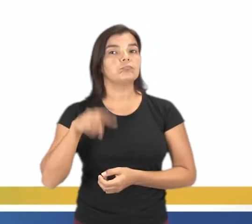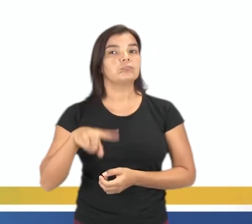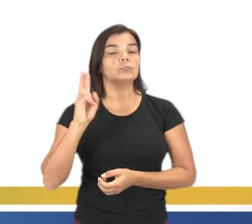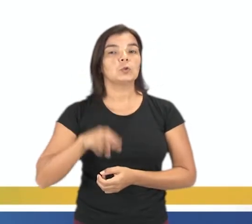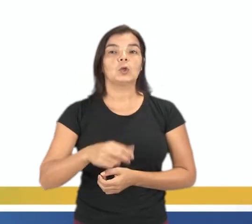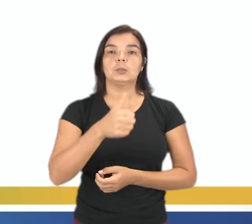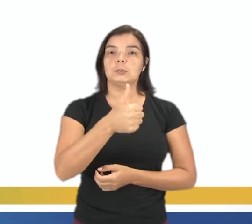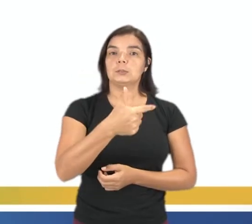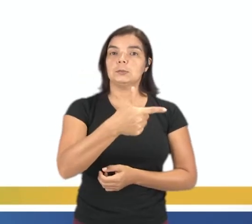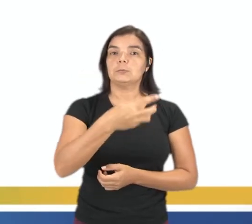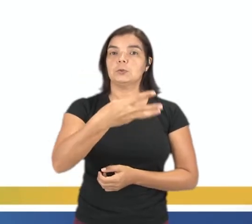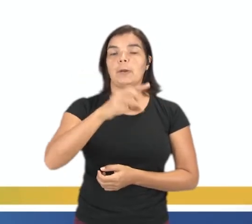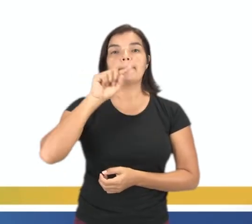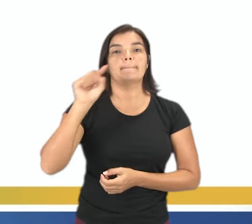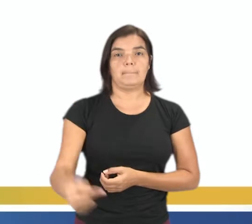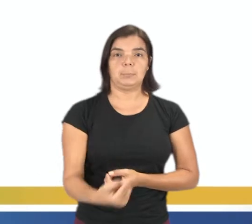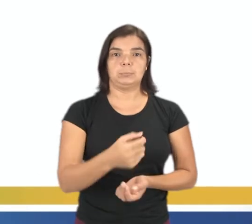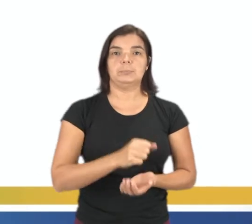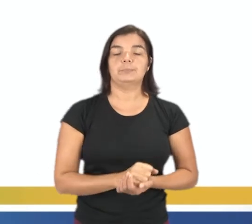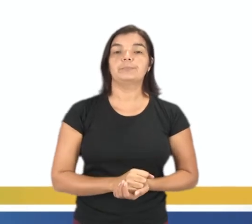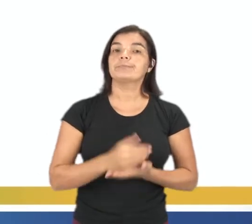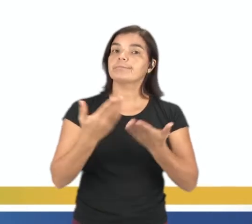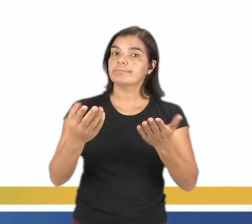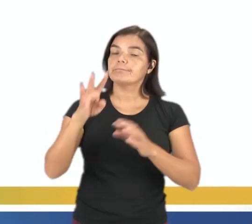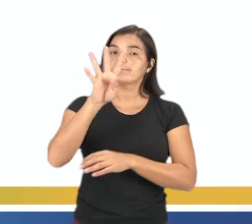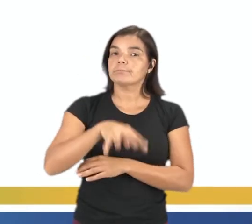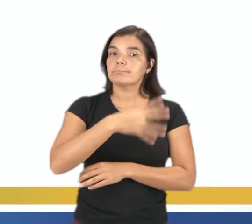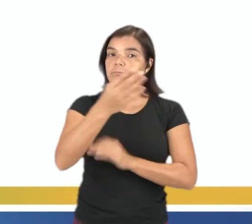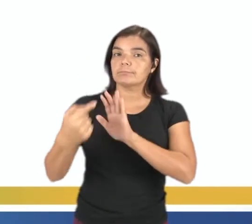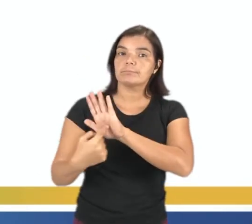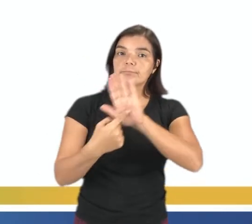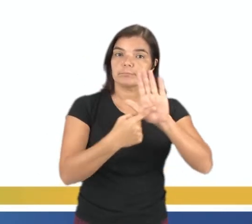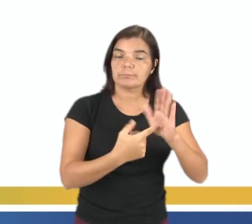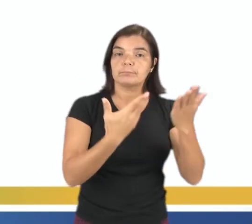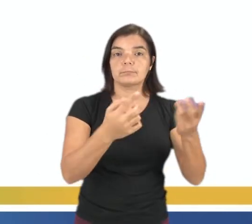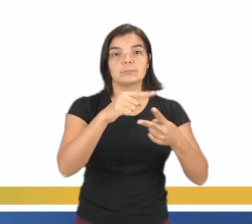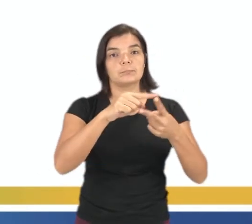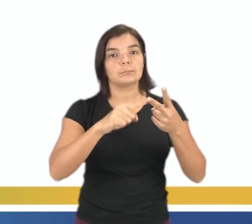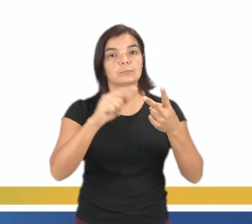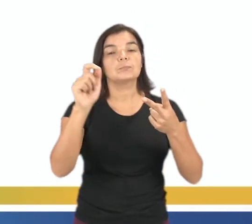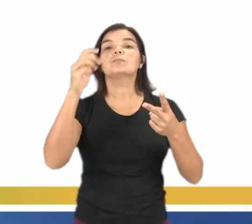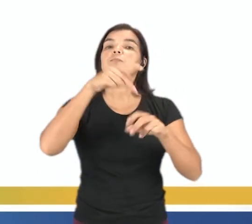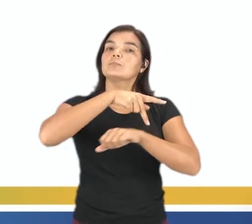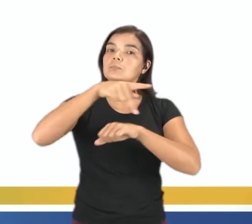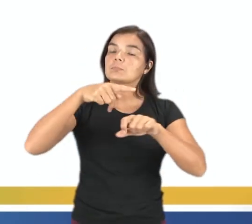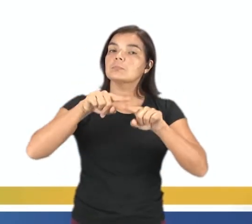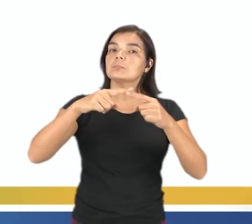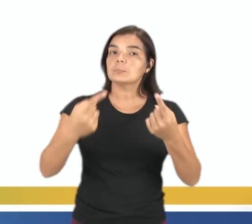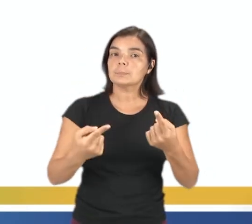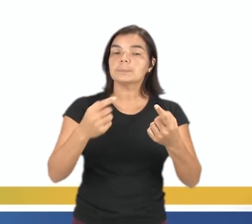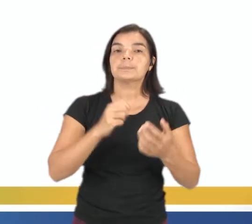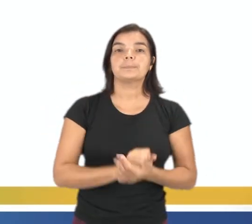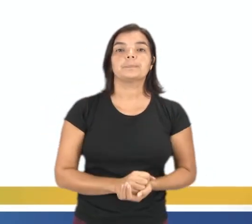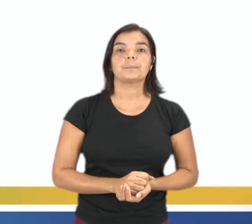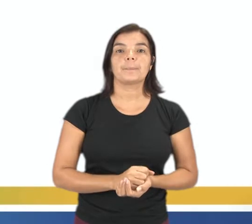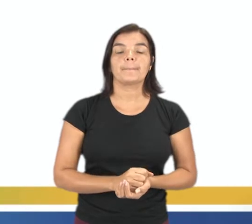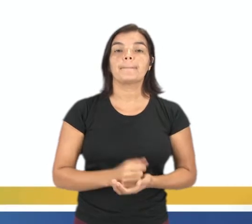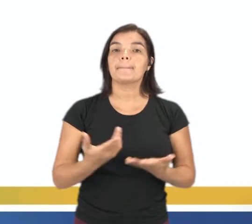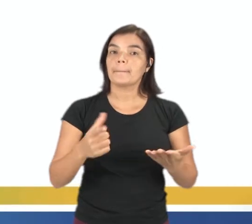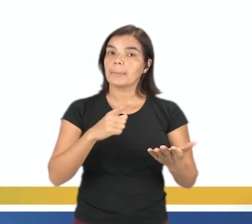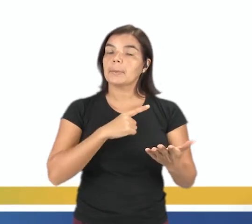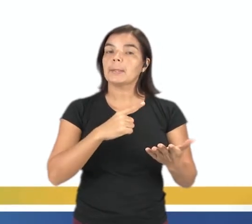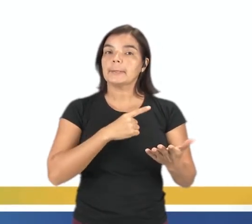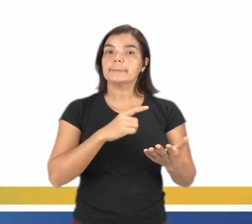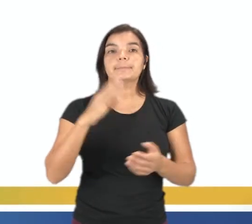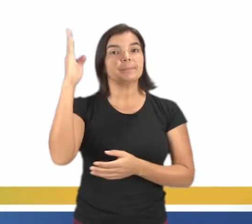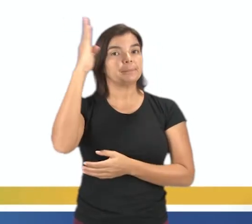apenas 123 mil. Então esse é o destaque que eu queria colocar para esses 2 países, mas dizer que nesse ranking eu tenho